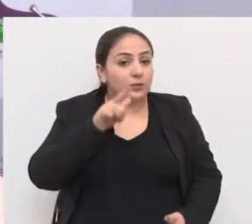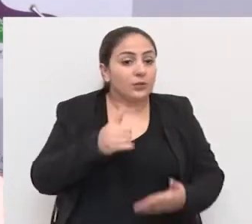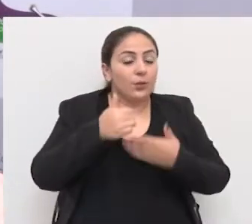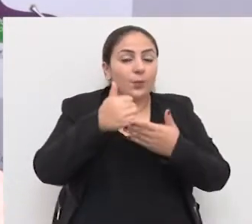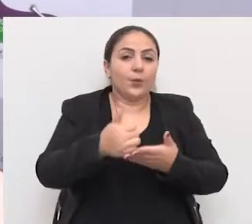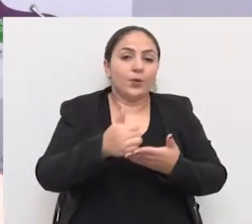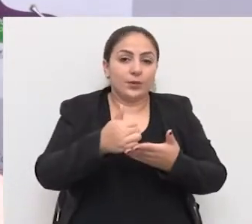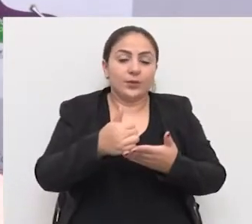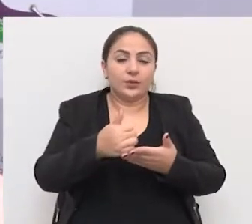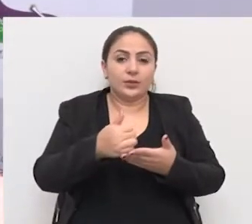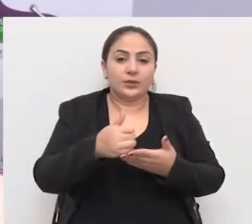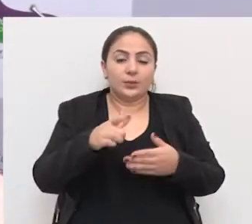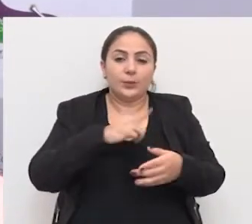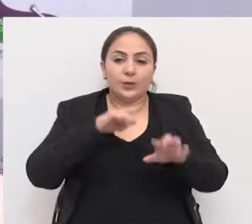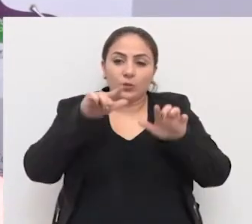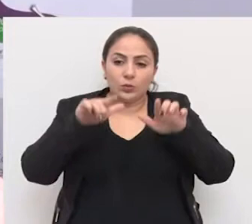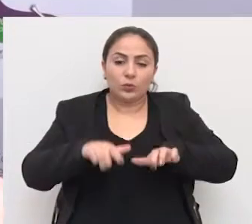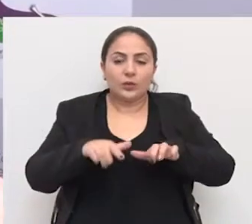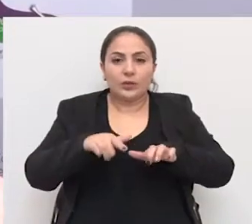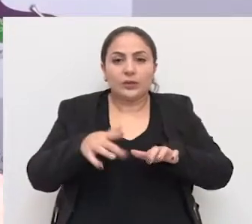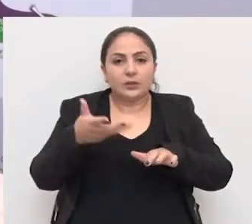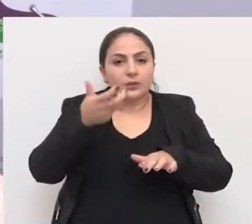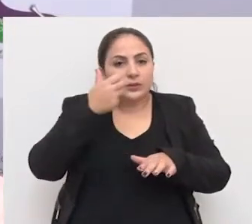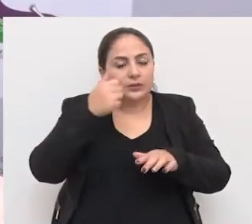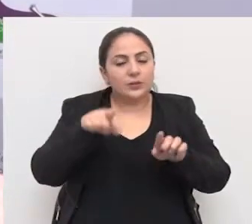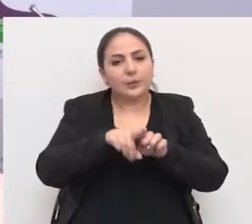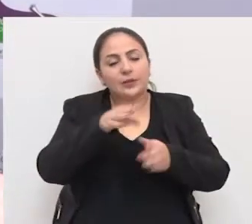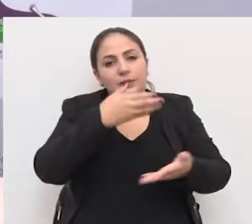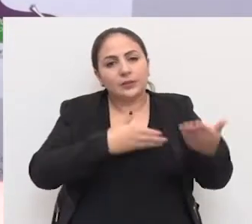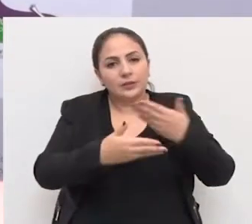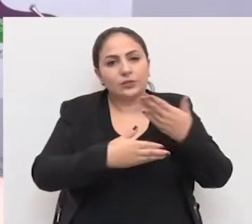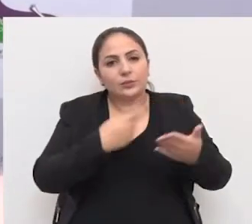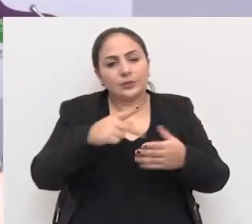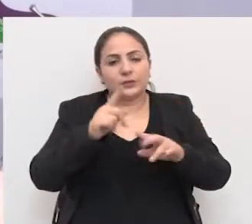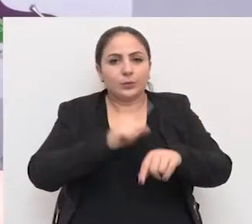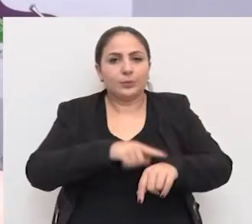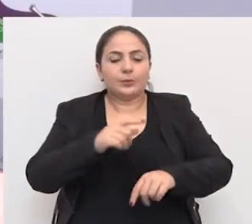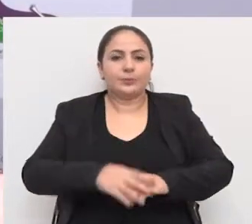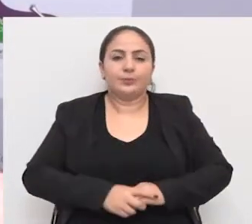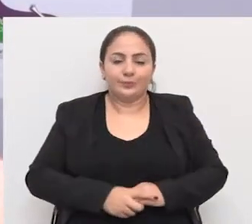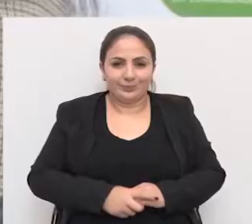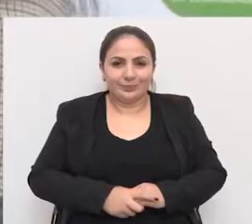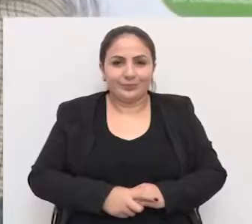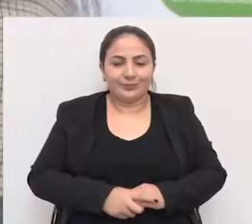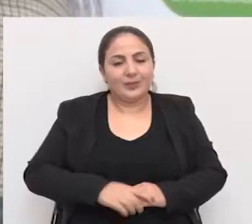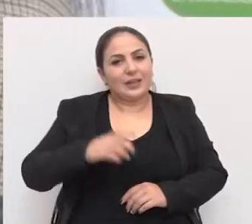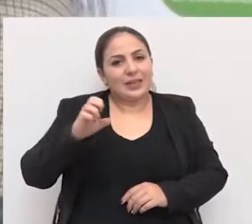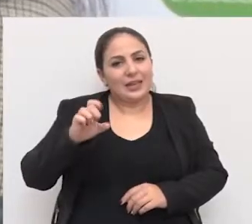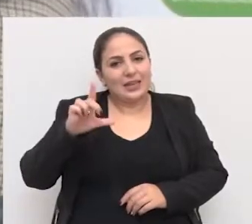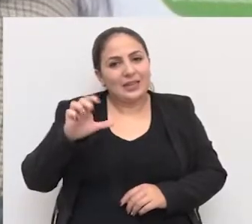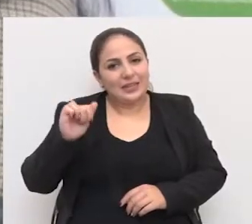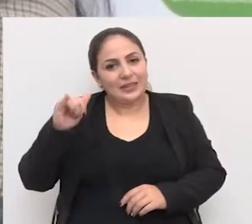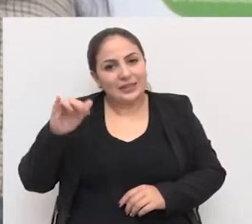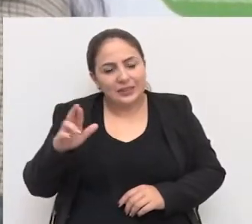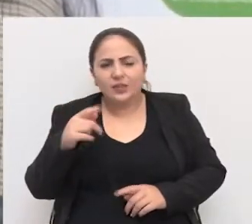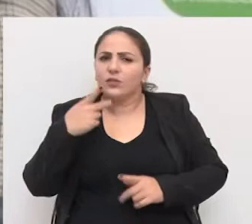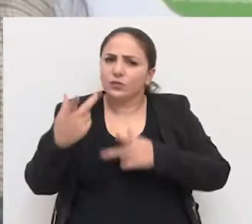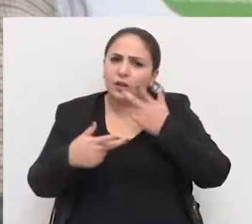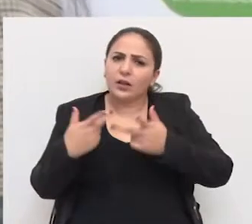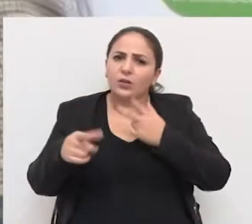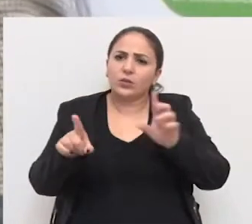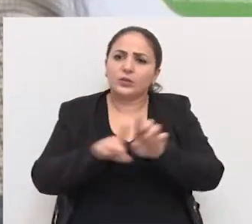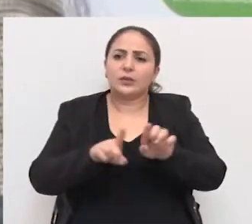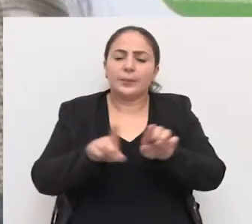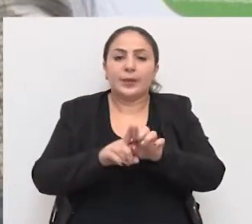um suporte, um amparo e um espaço de acolhida e de atendimento a estas situações. Elenir Chapuis